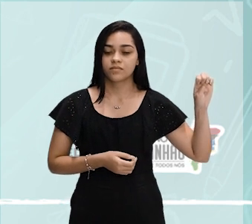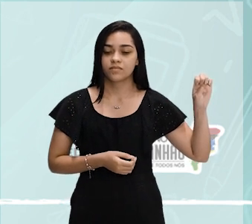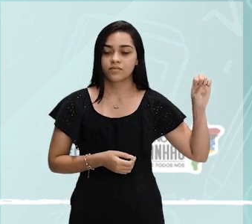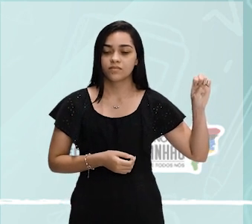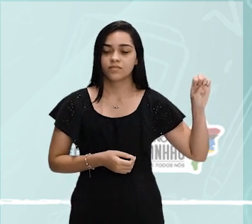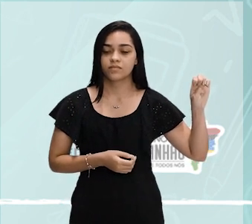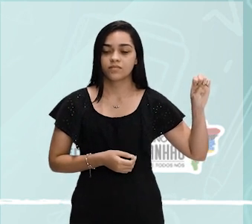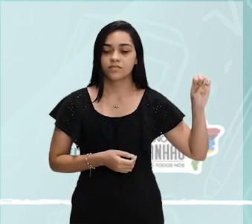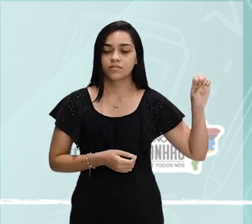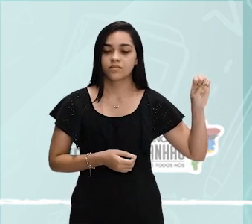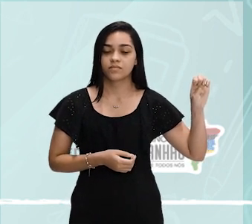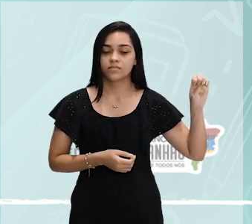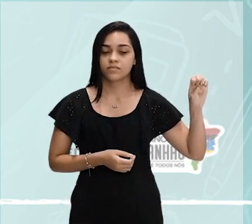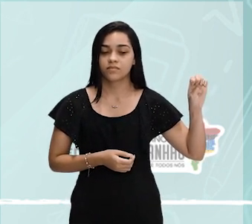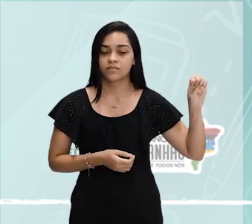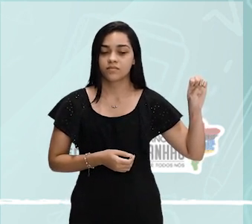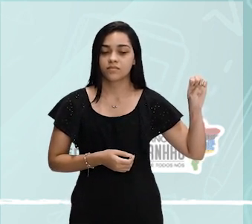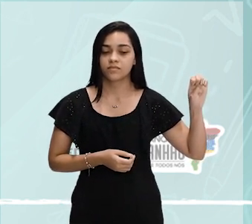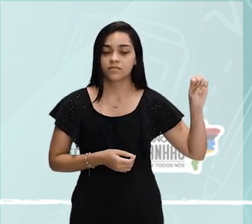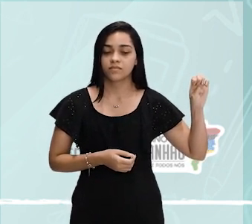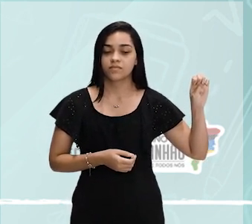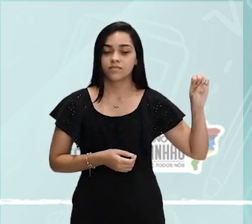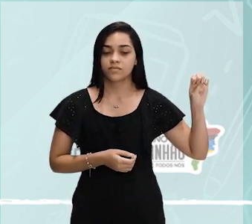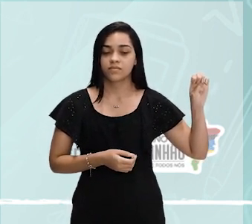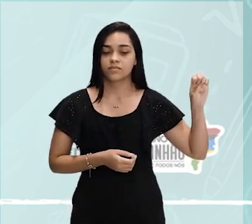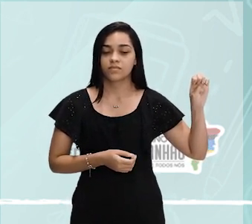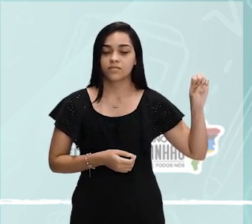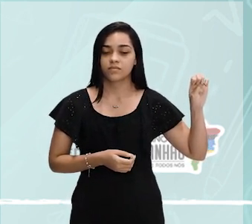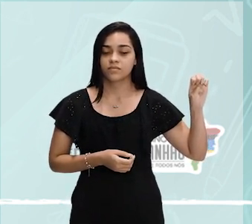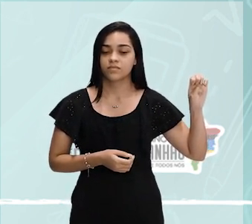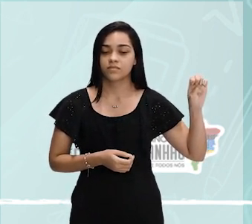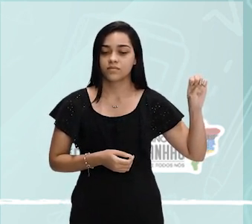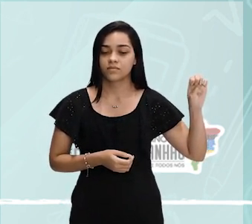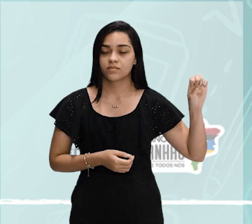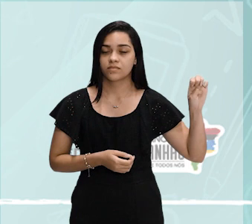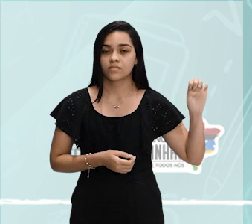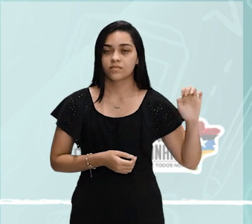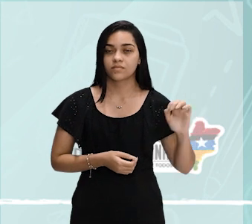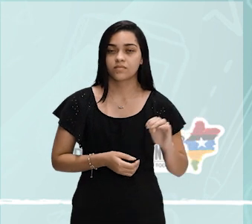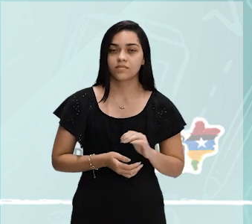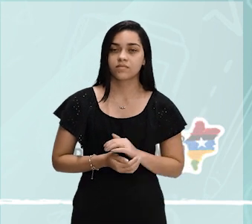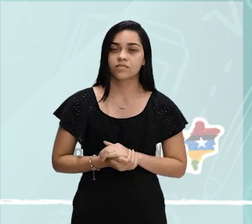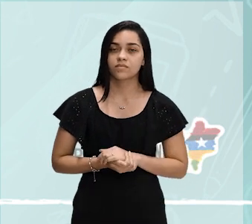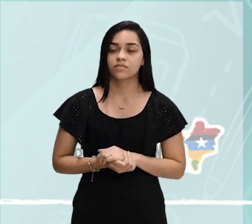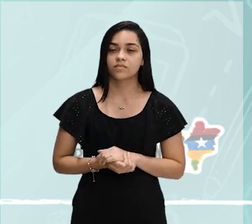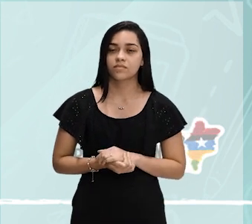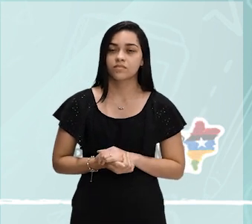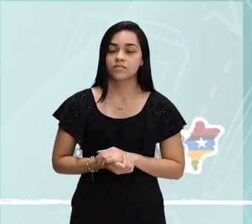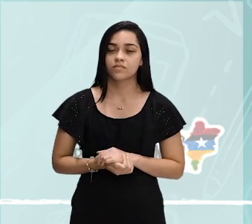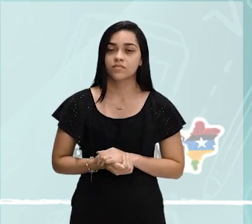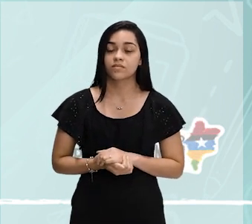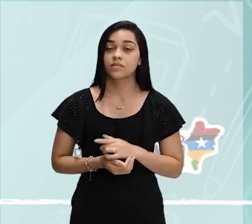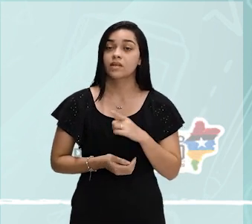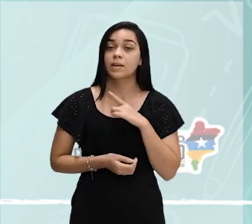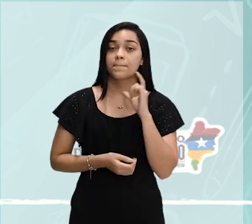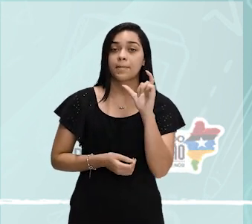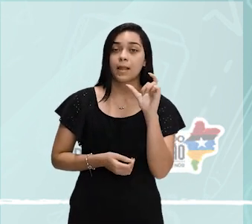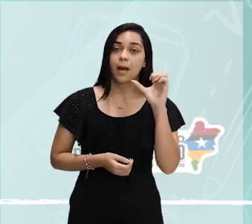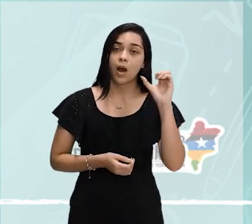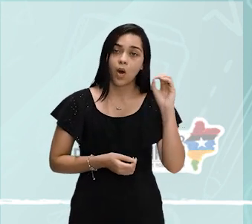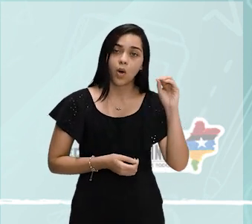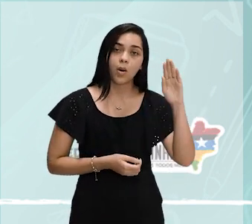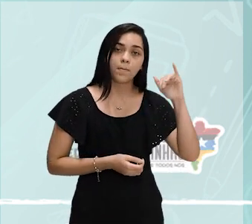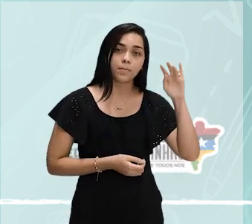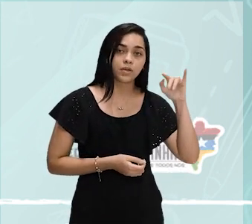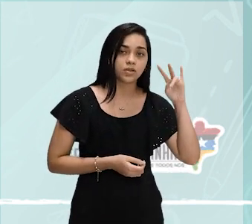ao equilíbrio, à perfeição absoluta da linguagem, prefere os temas novos e exóticos. Gente, onde tiver a palavra